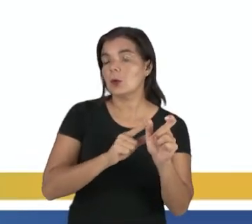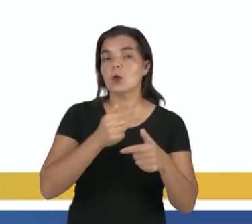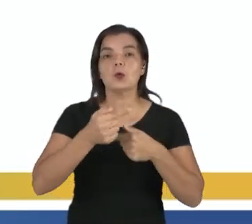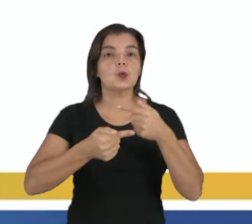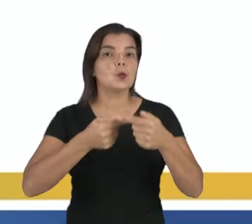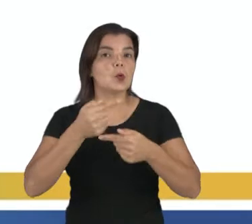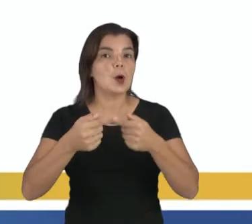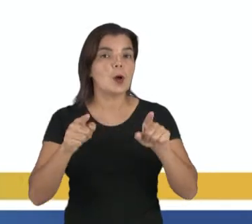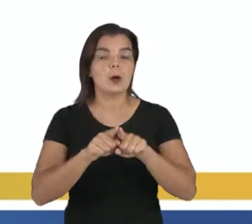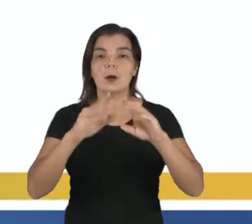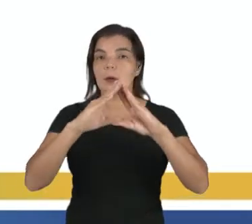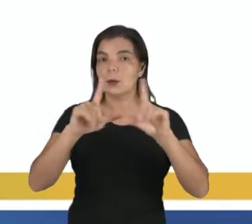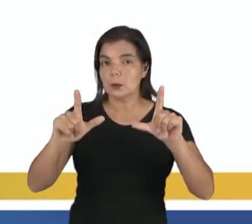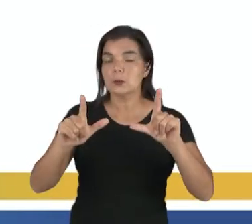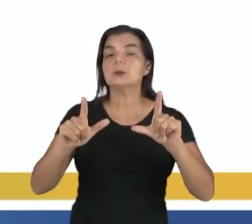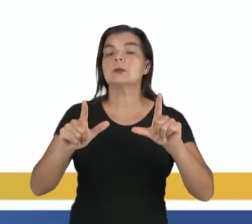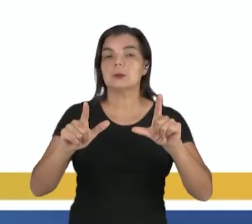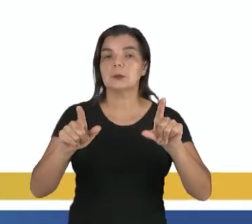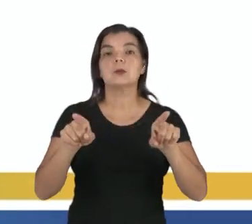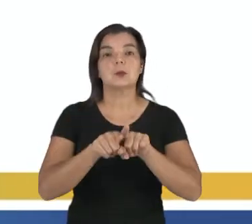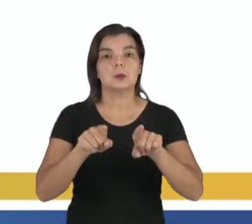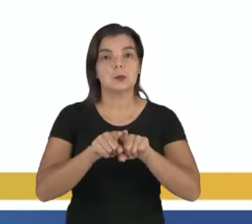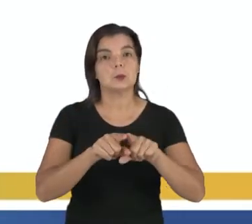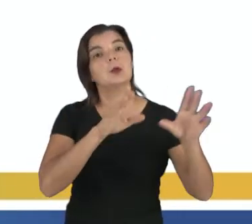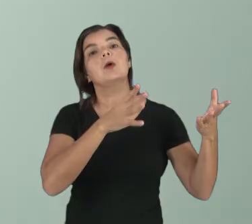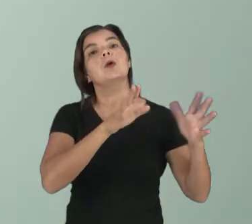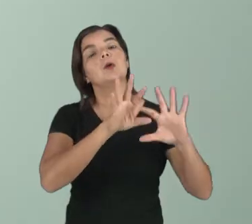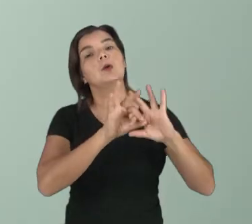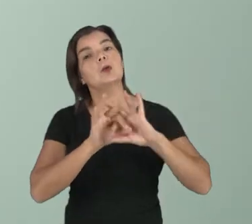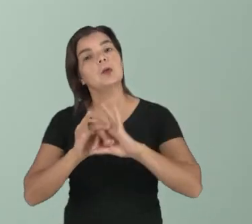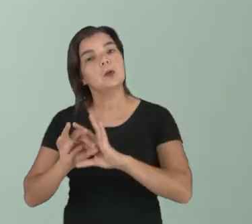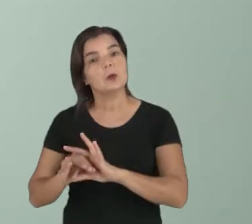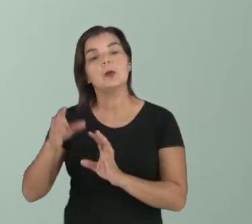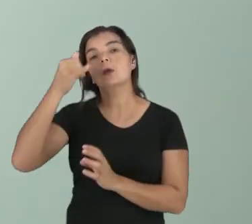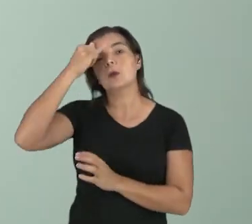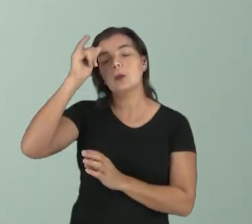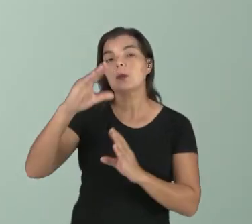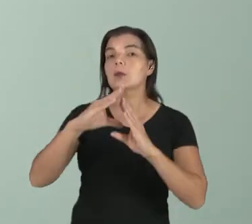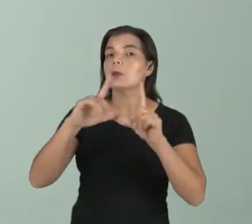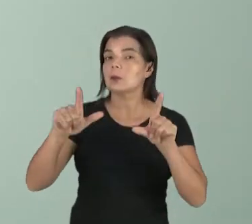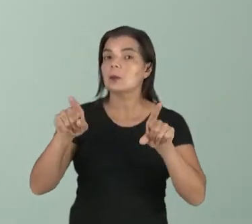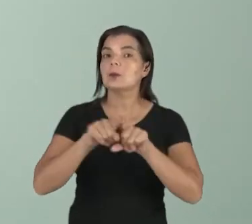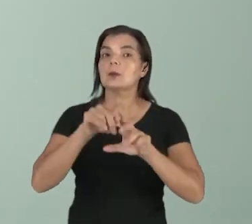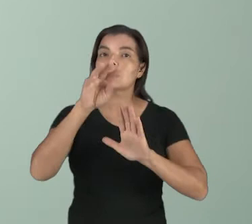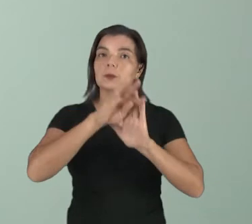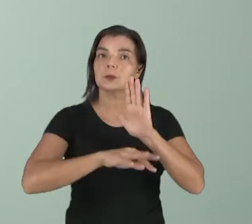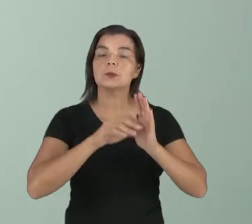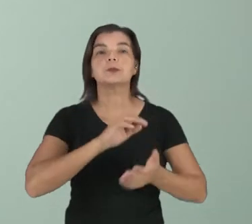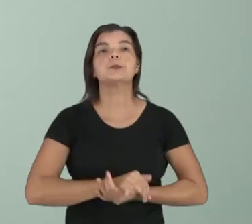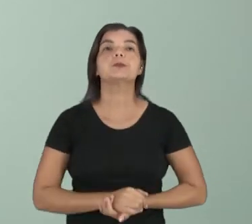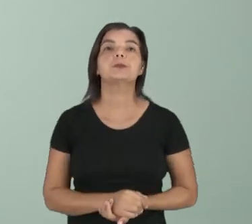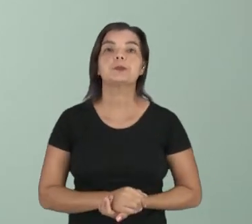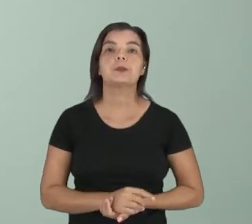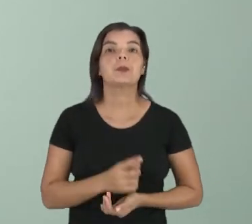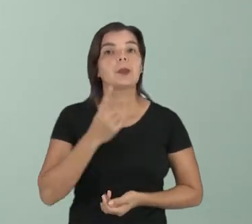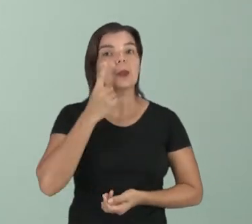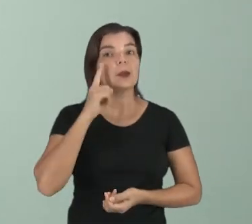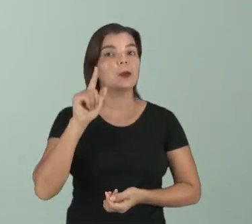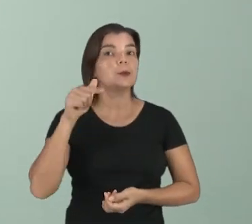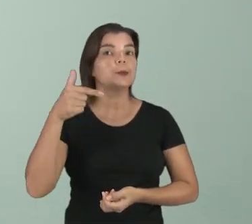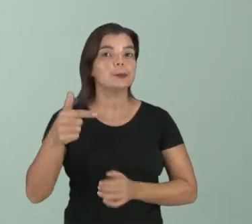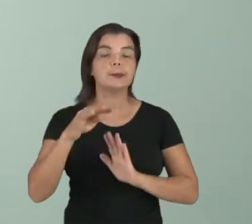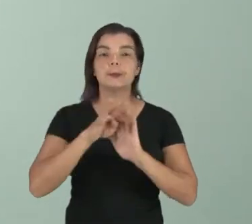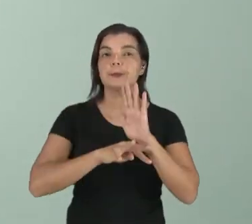geram mais clareza, objetividade, coerência, ideia lógica no texto. Vamos lá, vamos